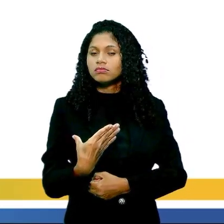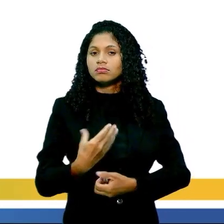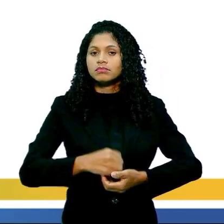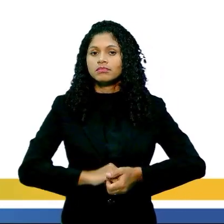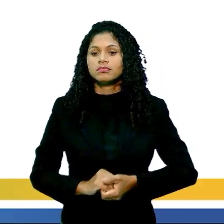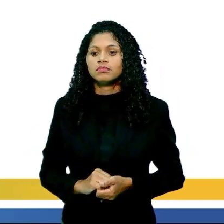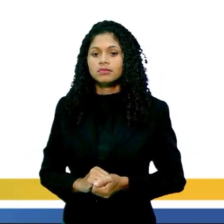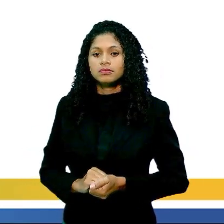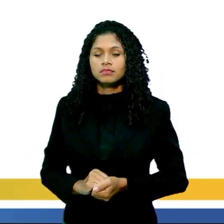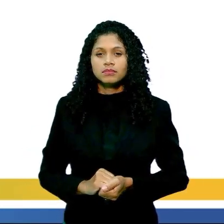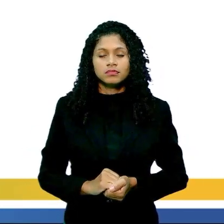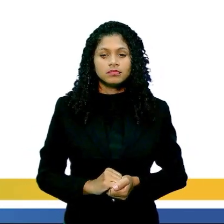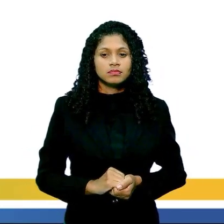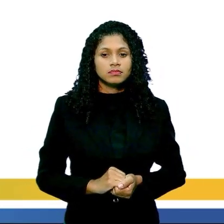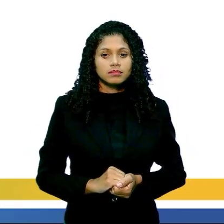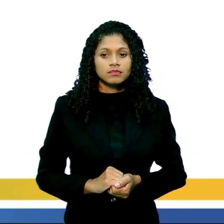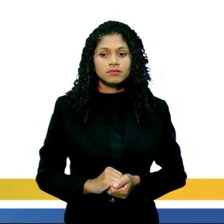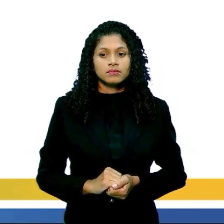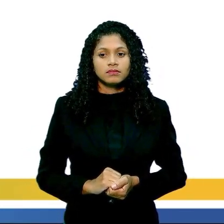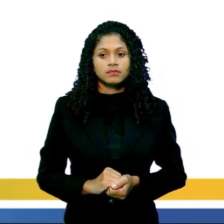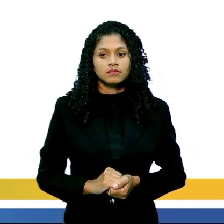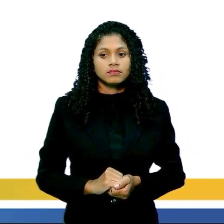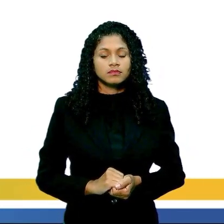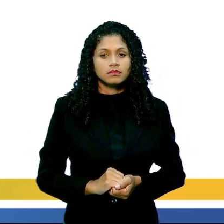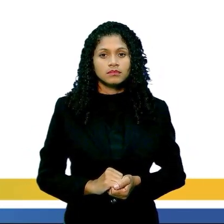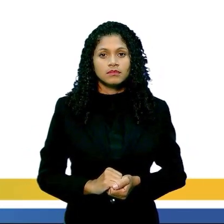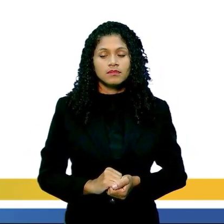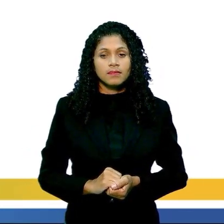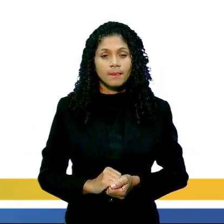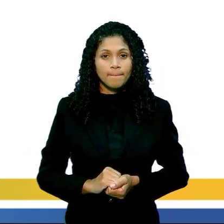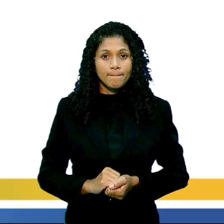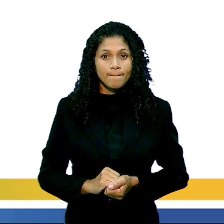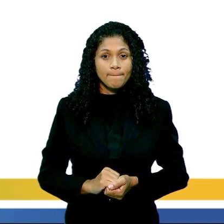O próximo nós temos My mother loves